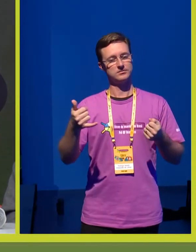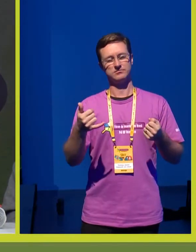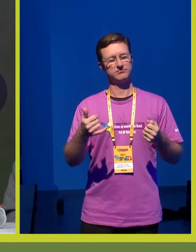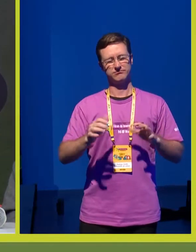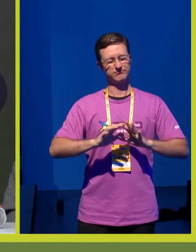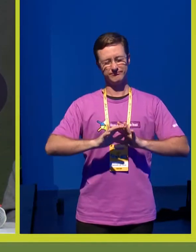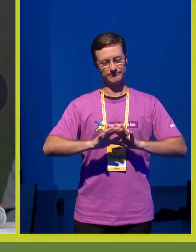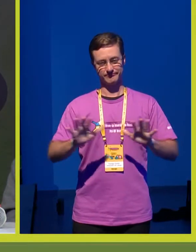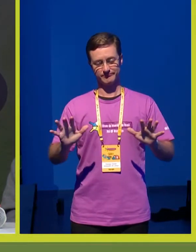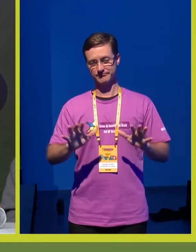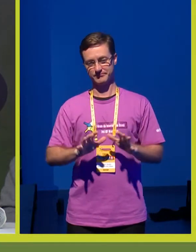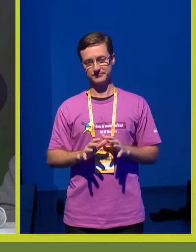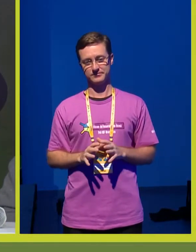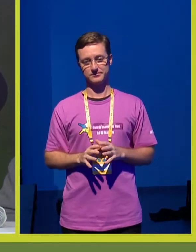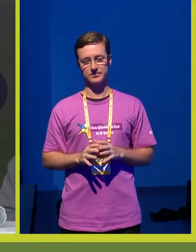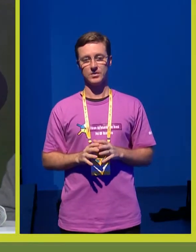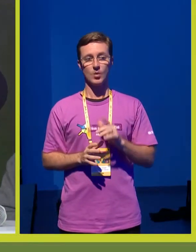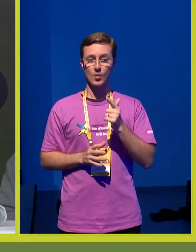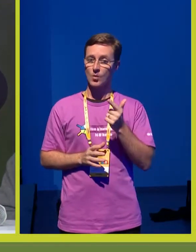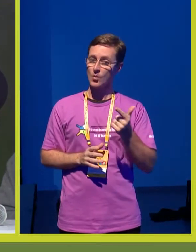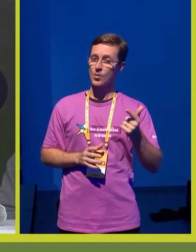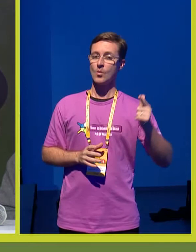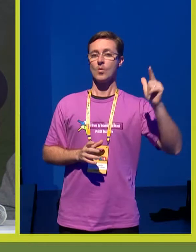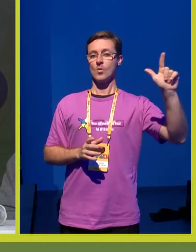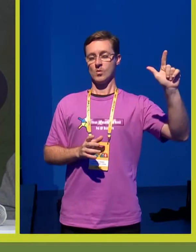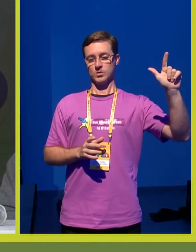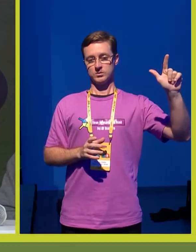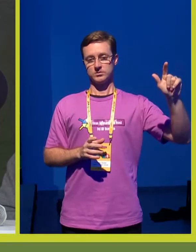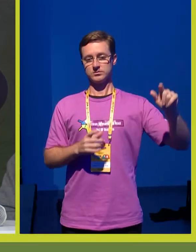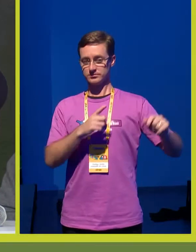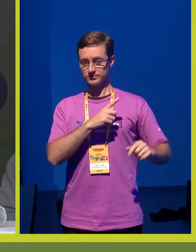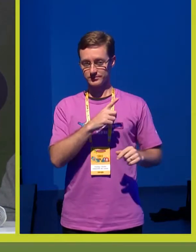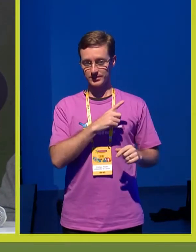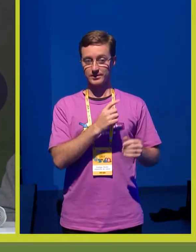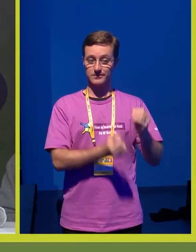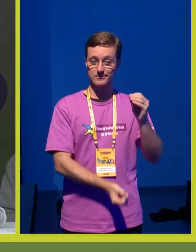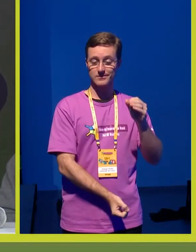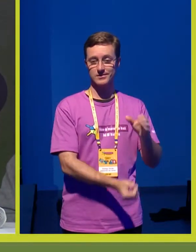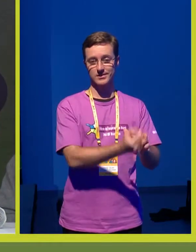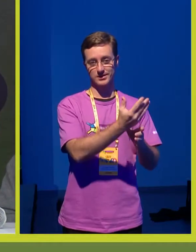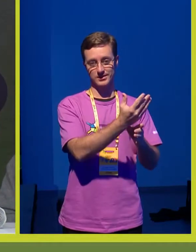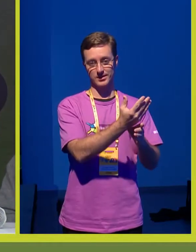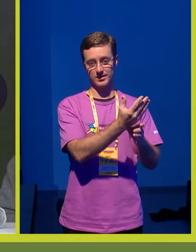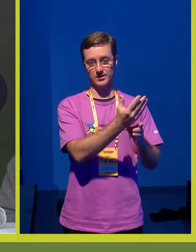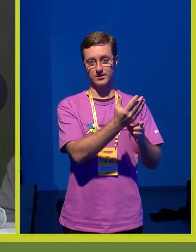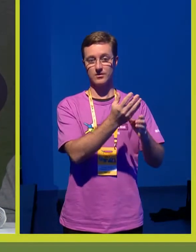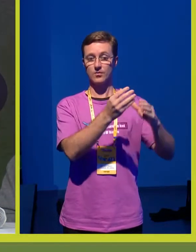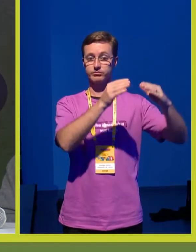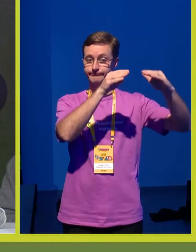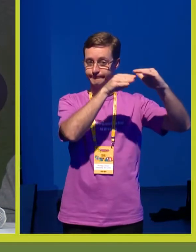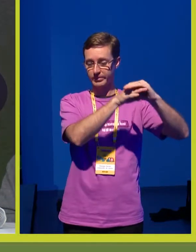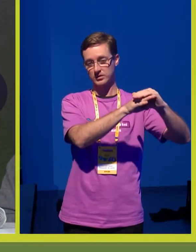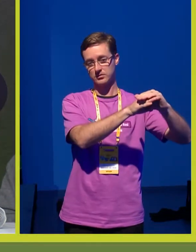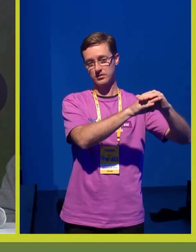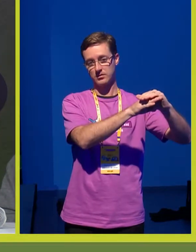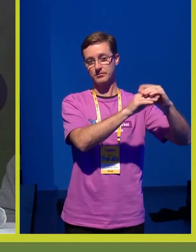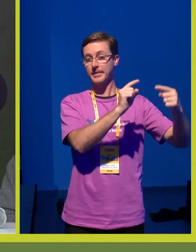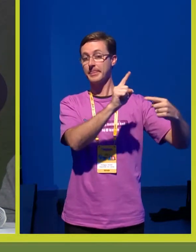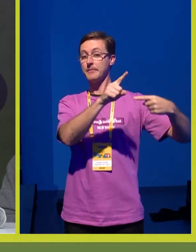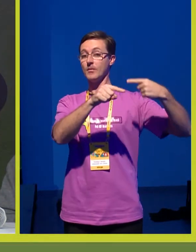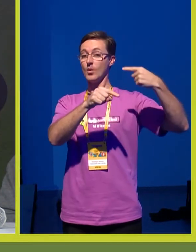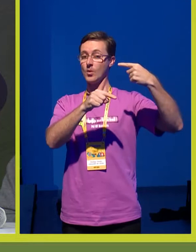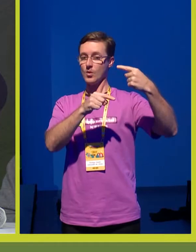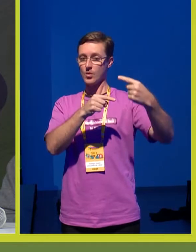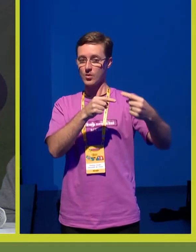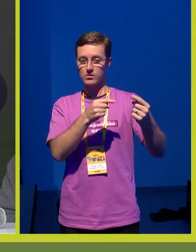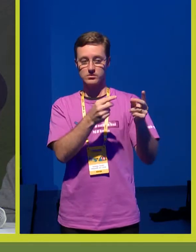a alternativa que existe é criar uma backdoor para acesso depois que